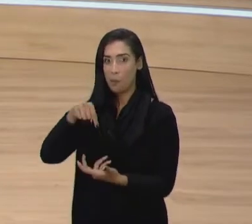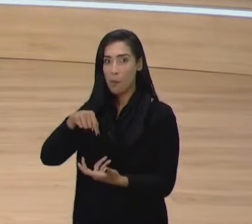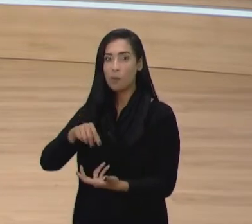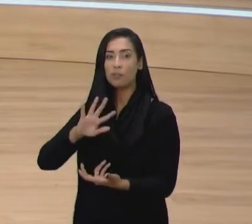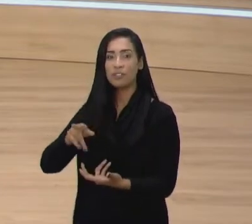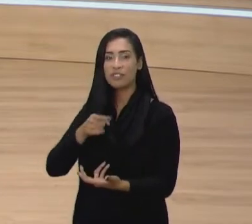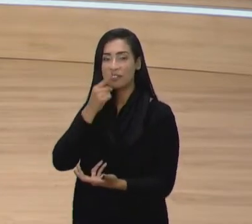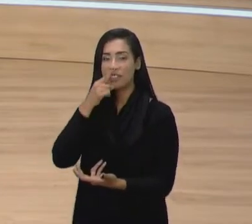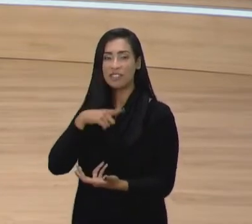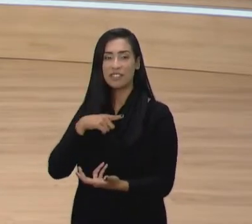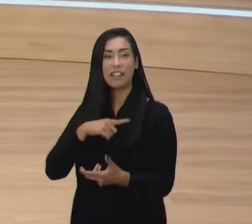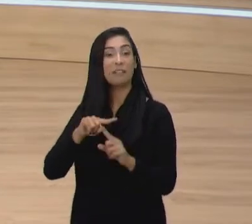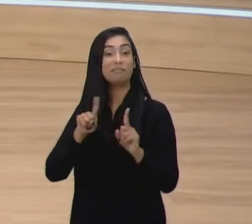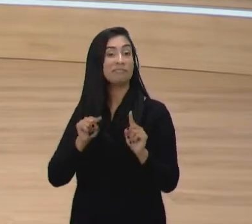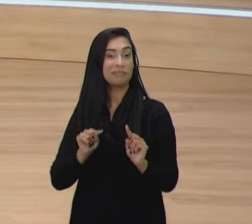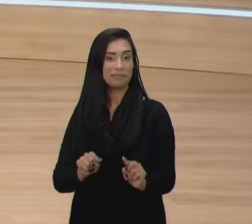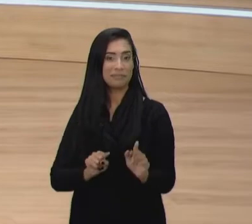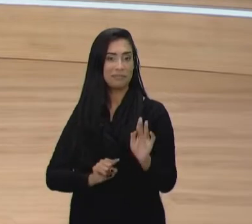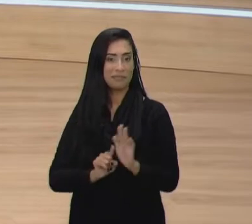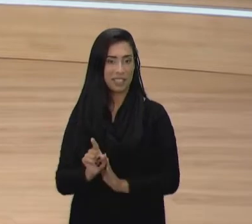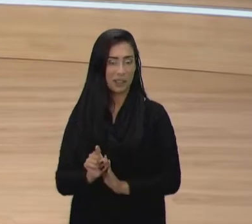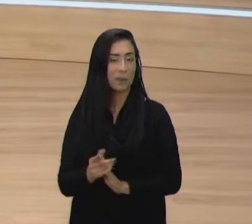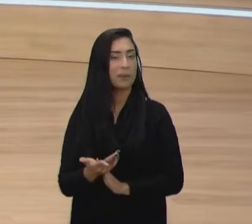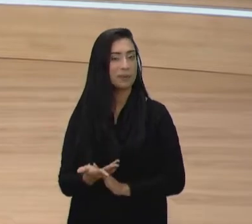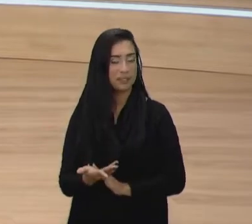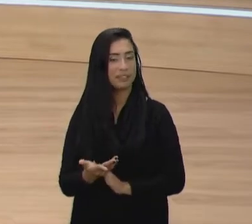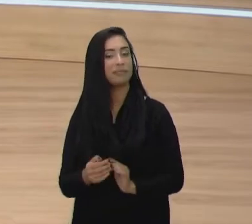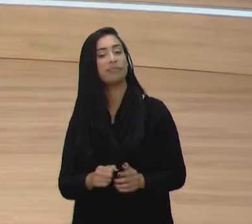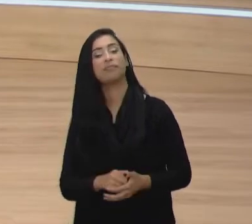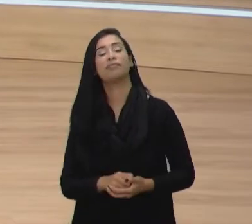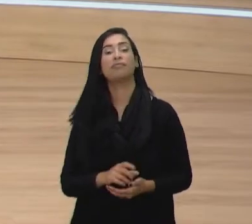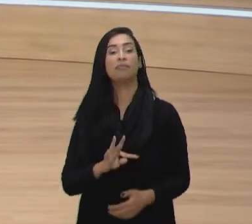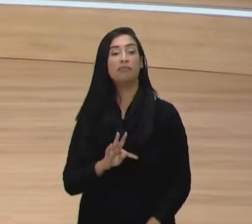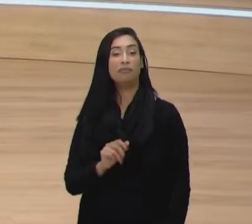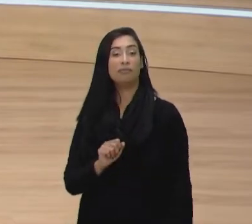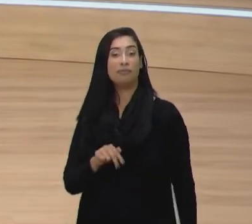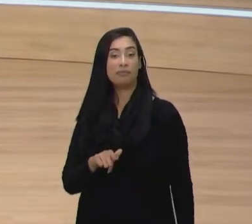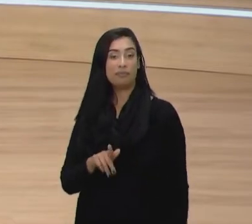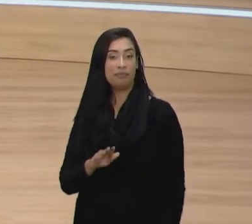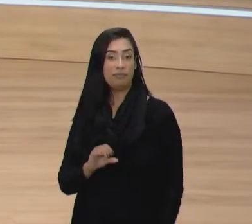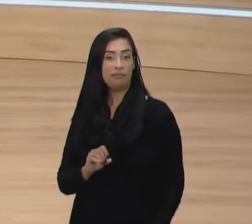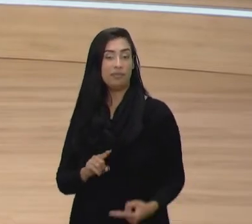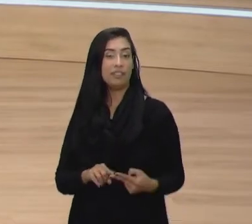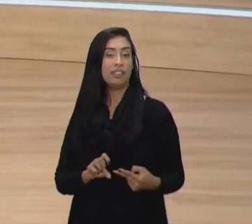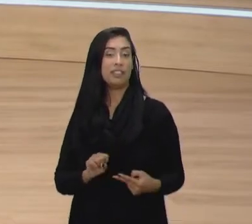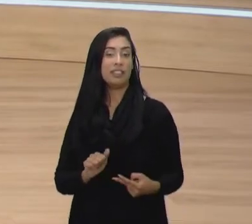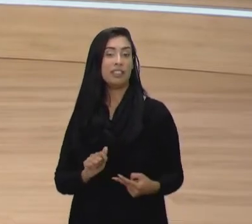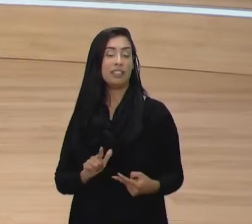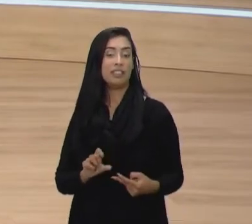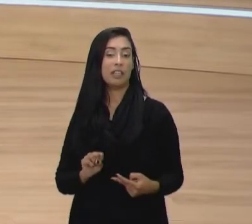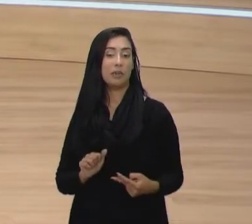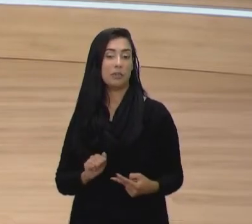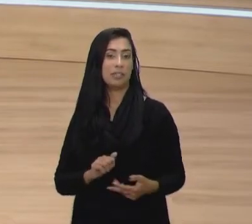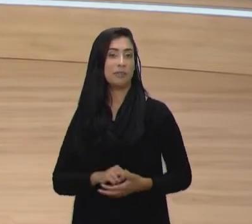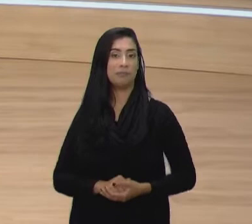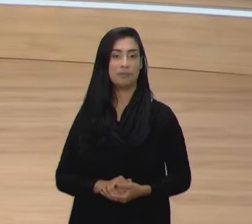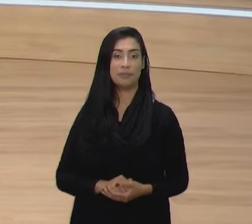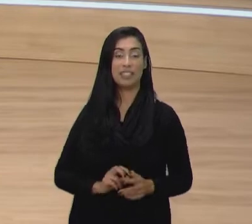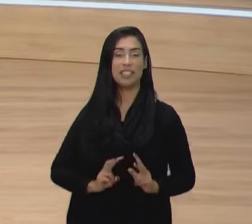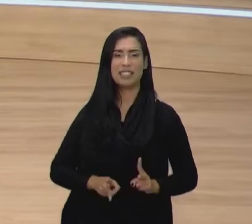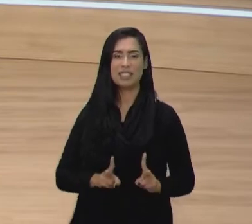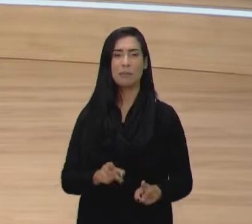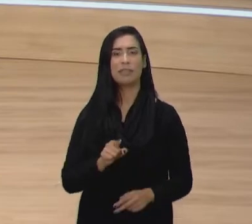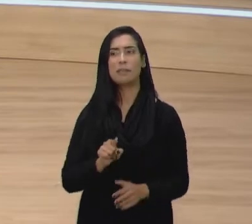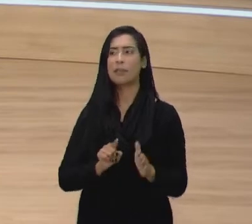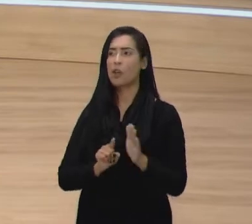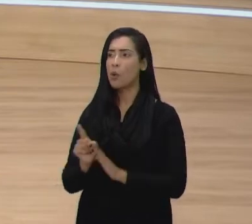o tango é o ritmo mais conhecido juntamente com a salsa. Qualquer lugar do mundo se pergunta, o que dá para dançar dois? Ou vamos falar salsa ou vamos falar